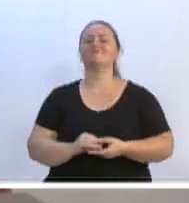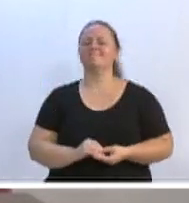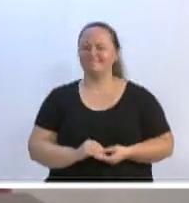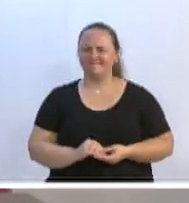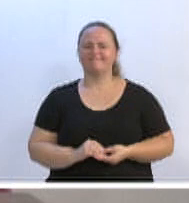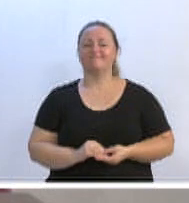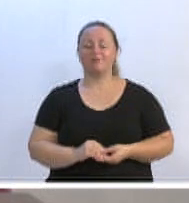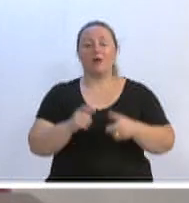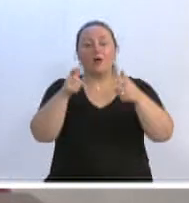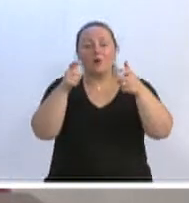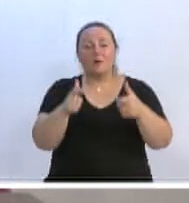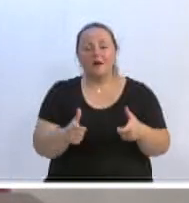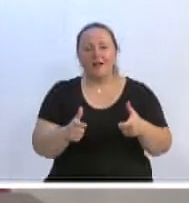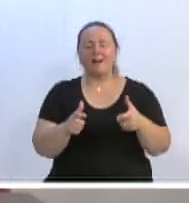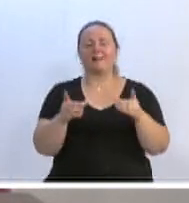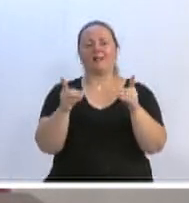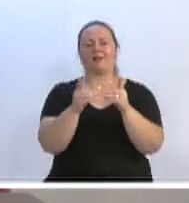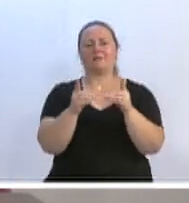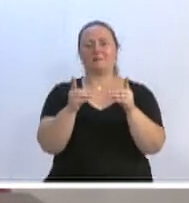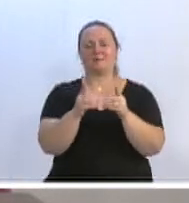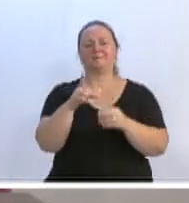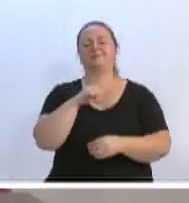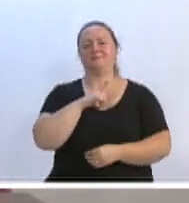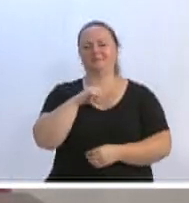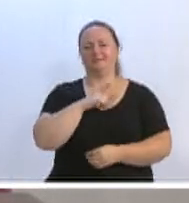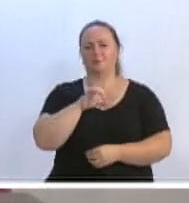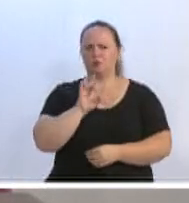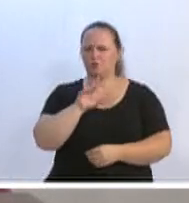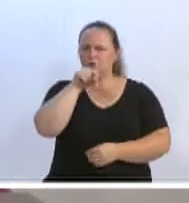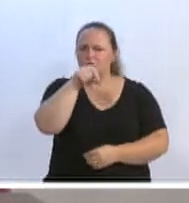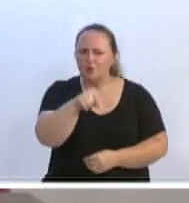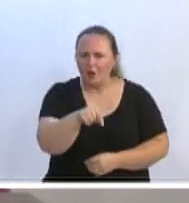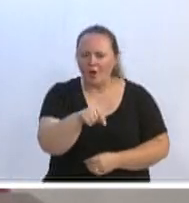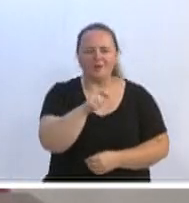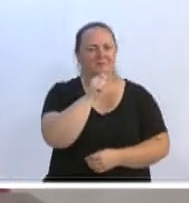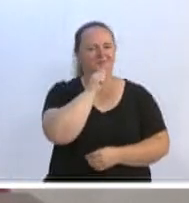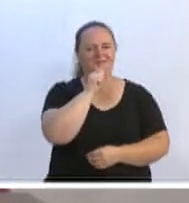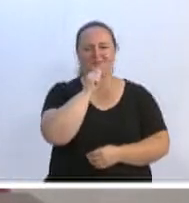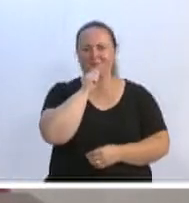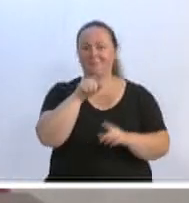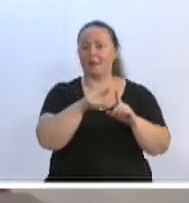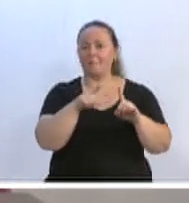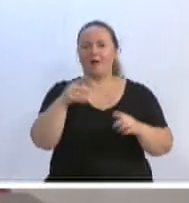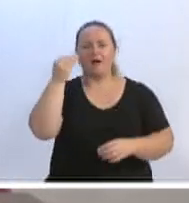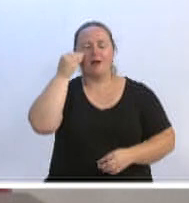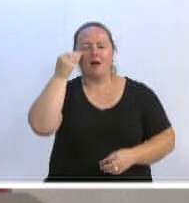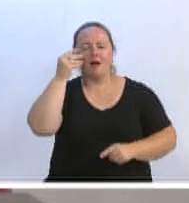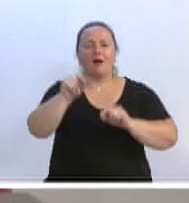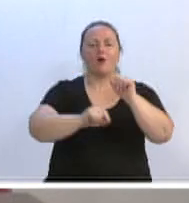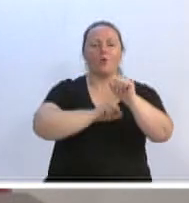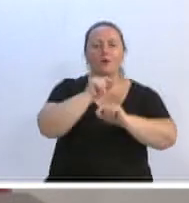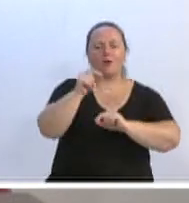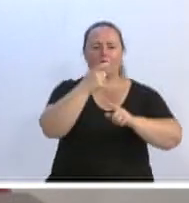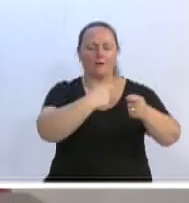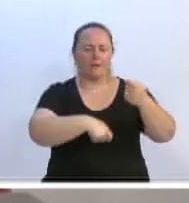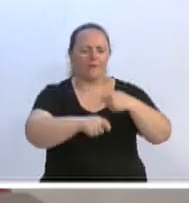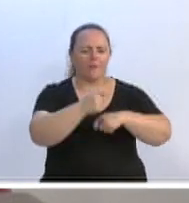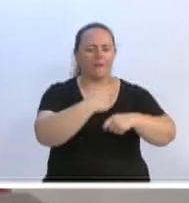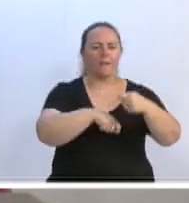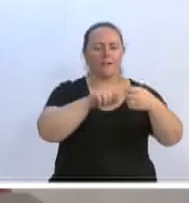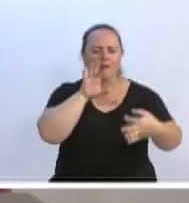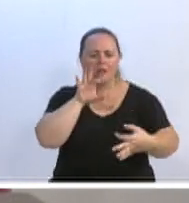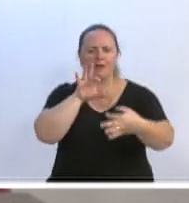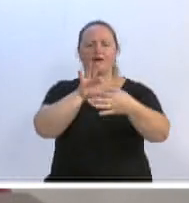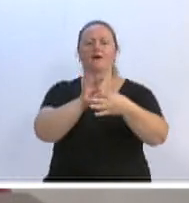não apenas isso, mas que também buscamos, através de uma administração